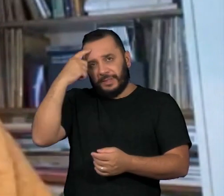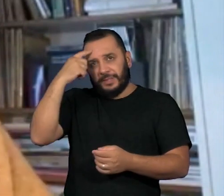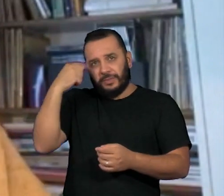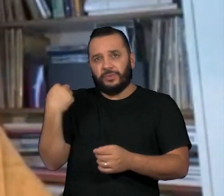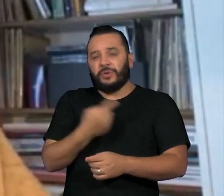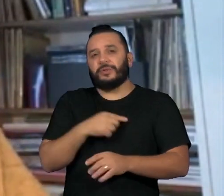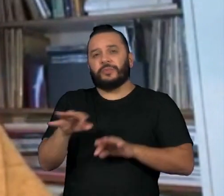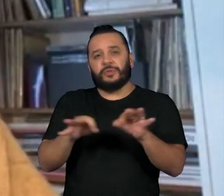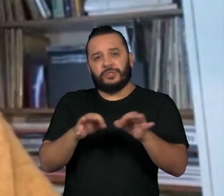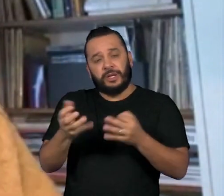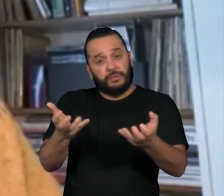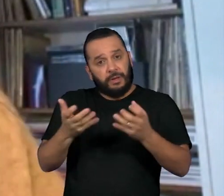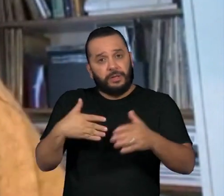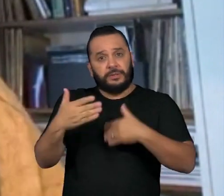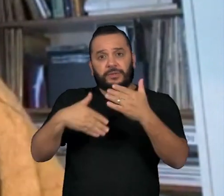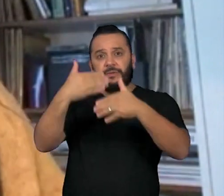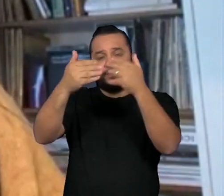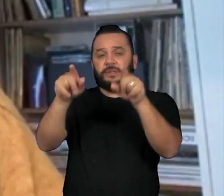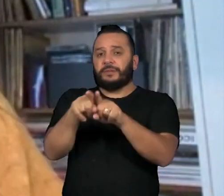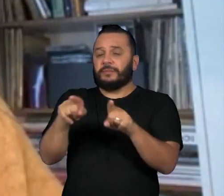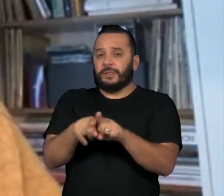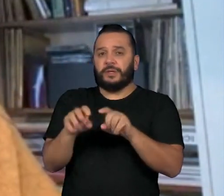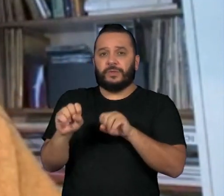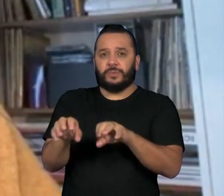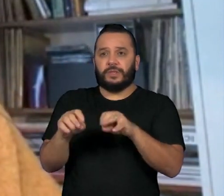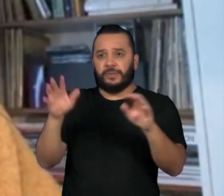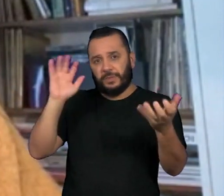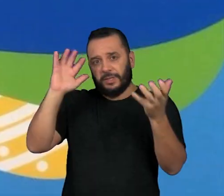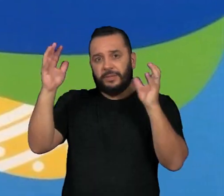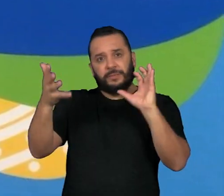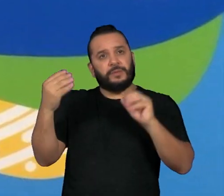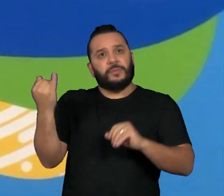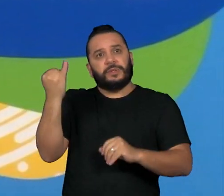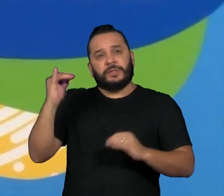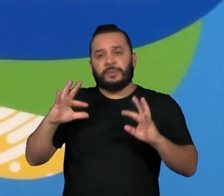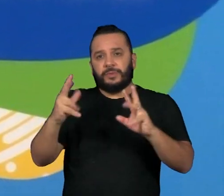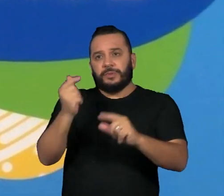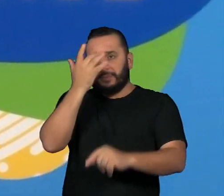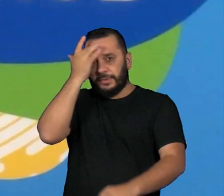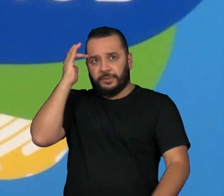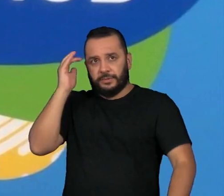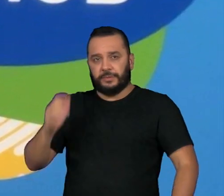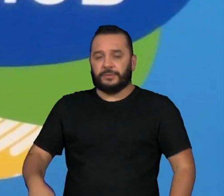desenvolver, pensando em uma educação climática justa para todo mundo.